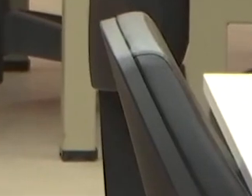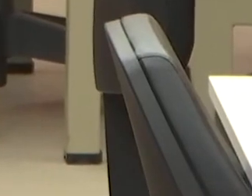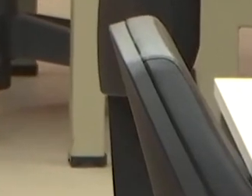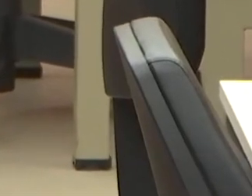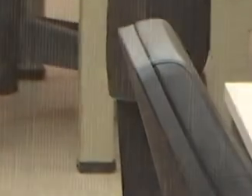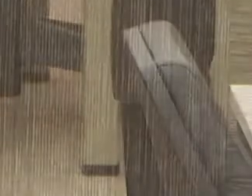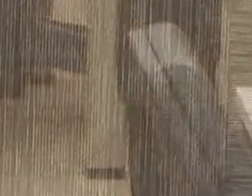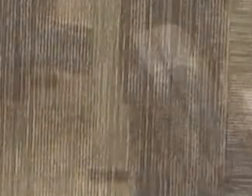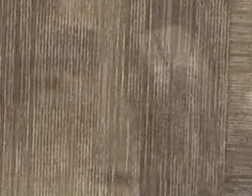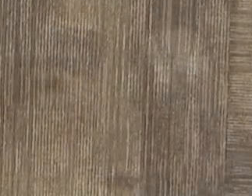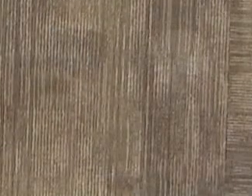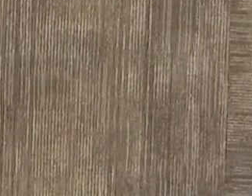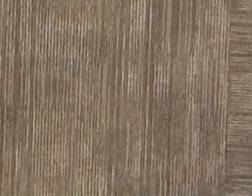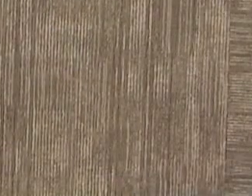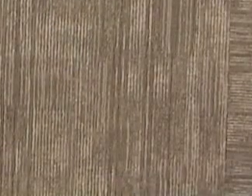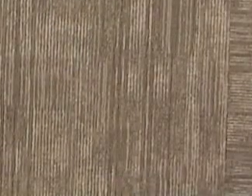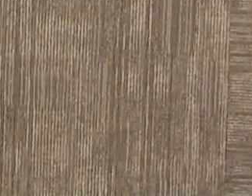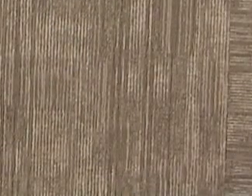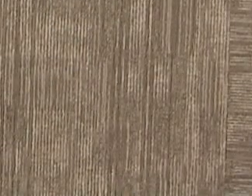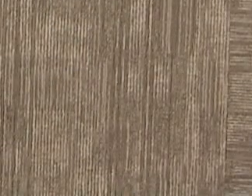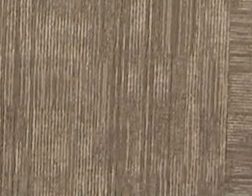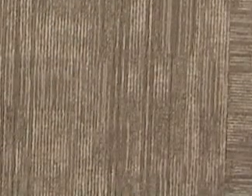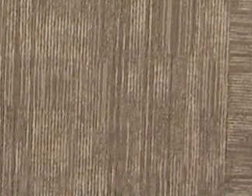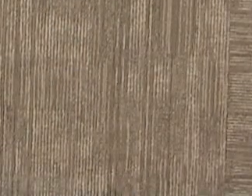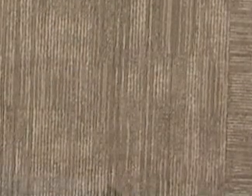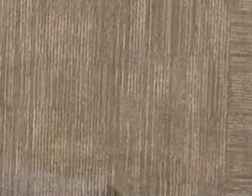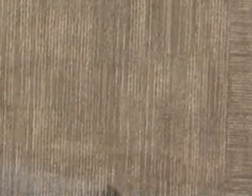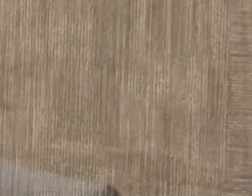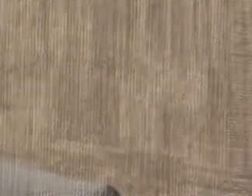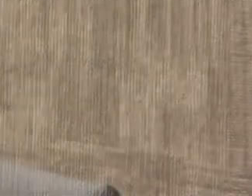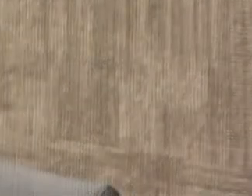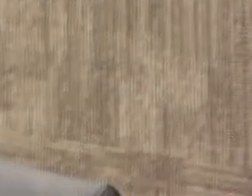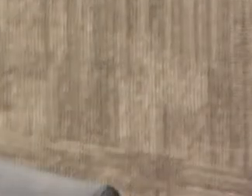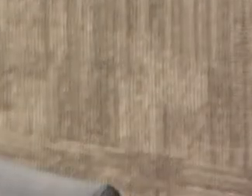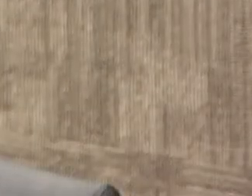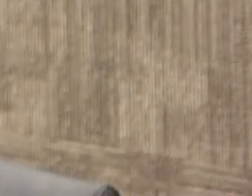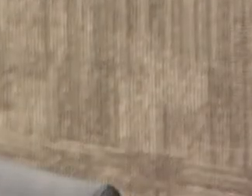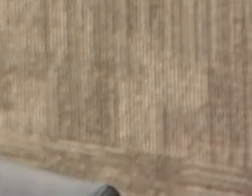Estás perdiendo el tiempo pensando,